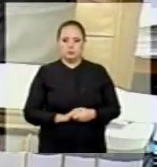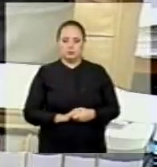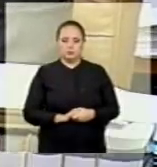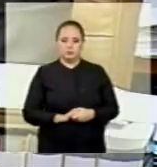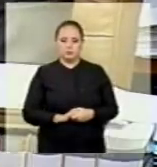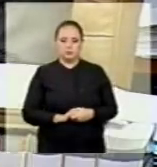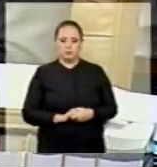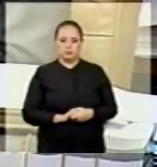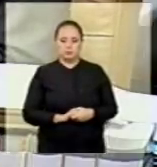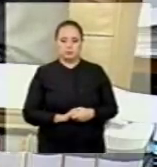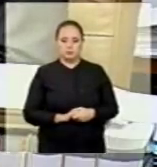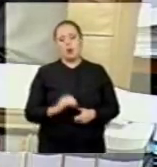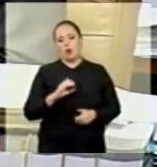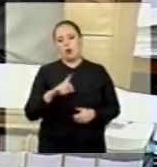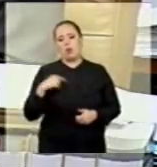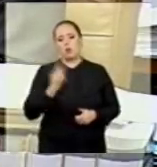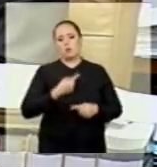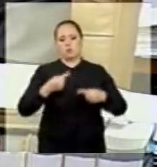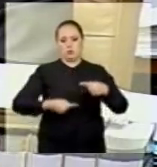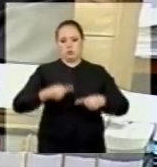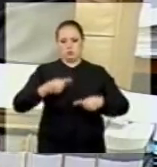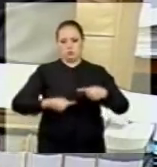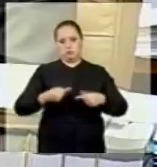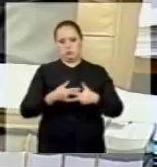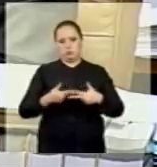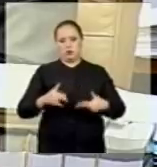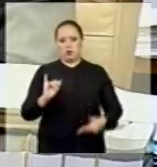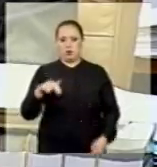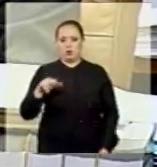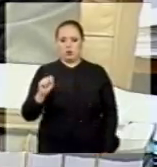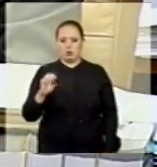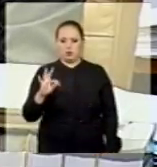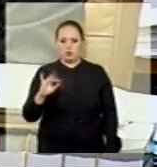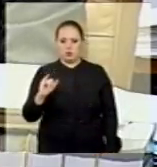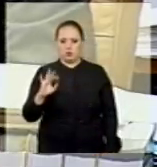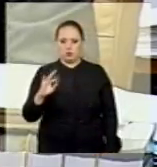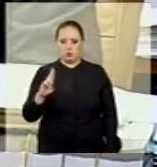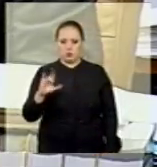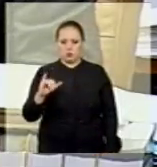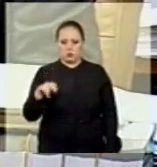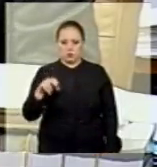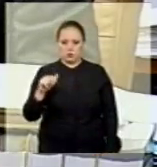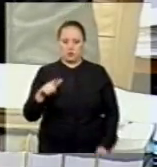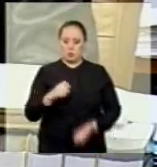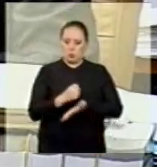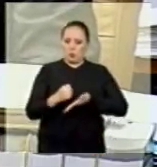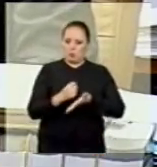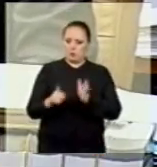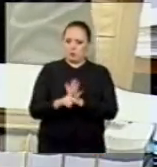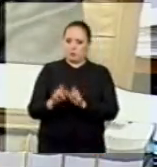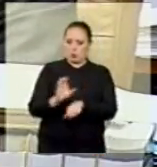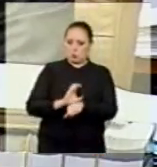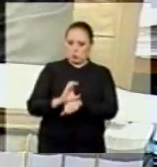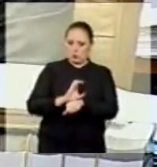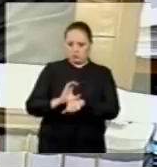que nós estamos discutindo uma prerrogativa institucional fundada no próprio texto da Constituição e que se reveste